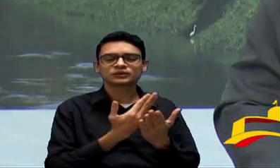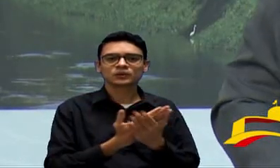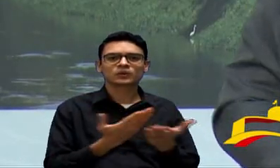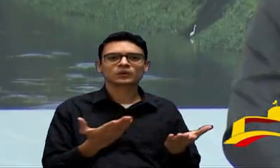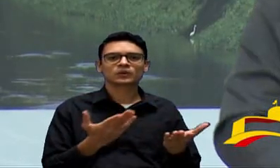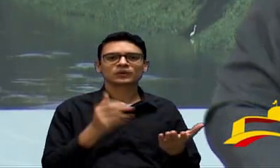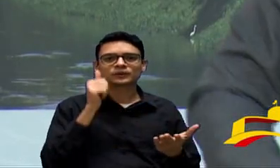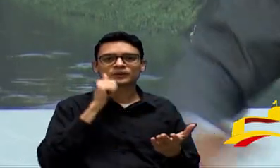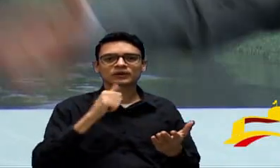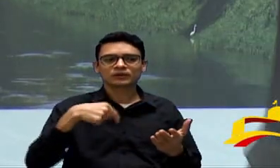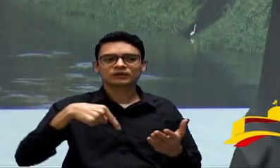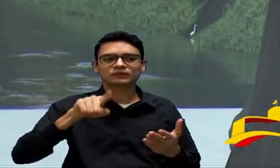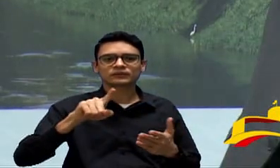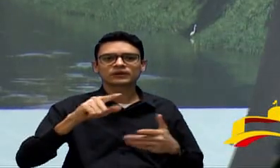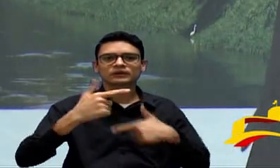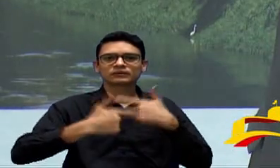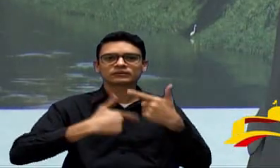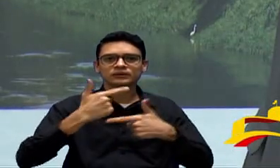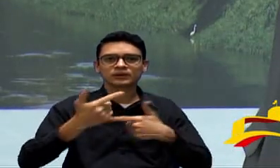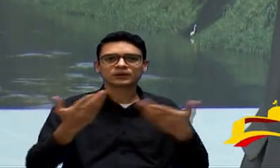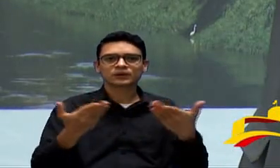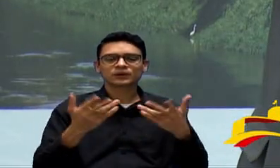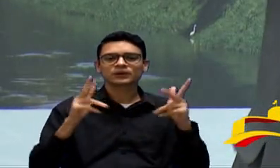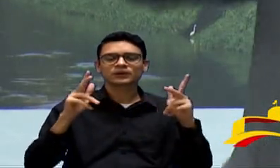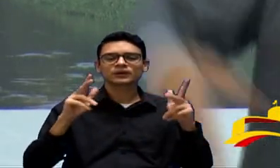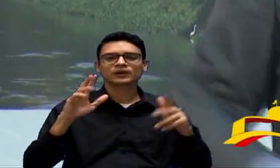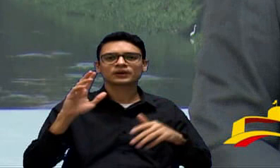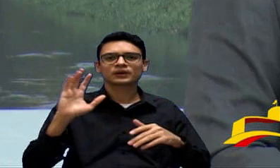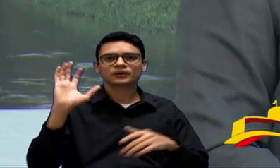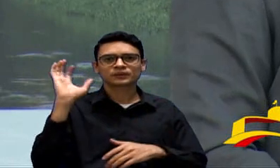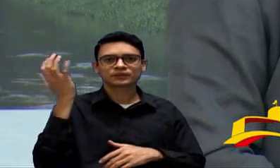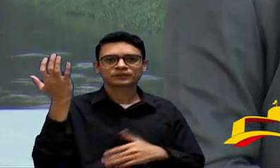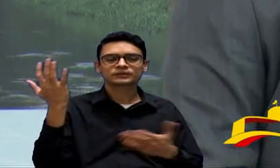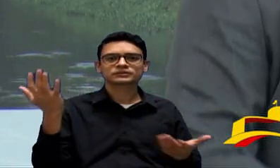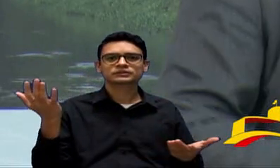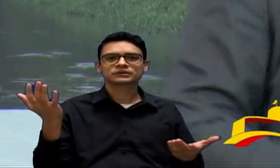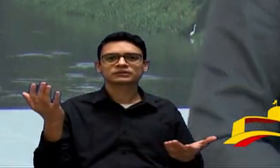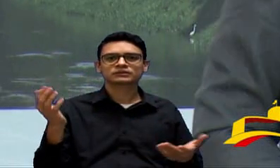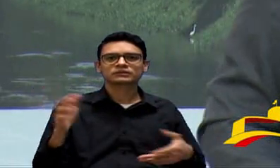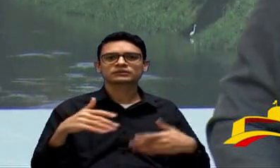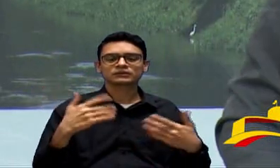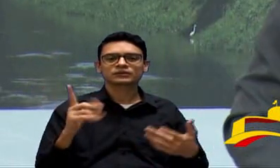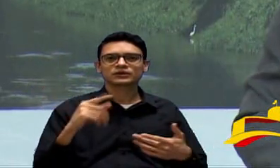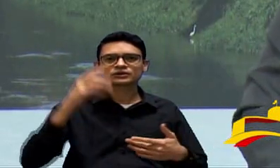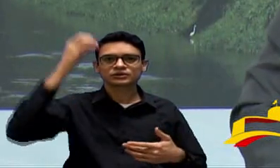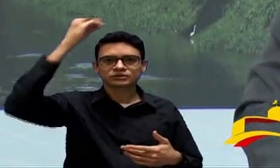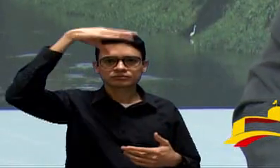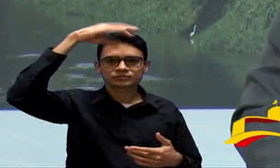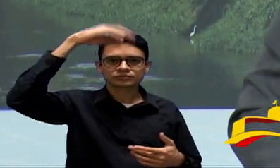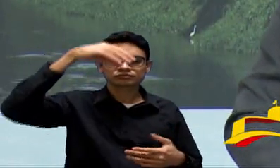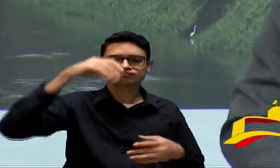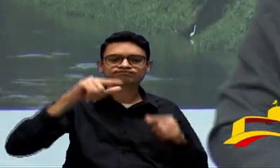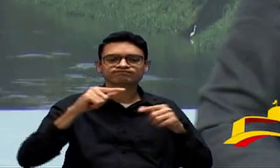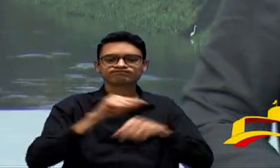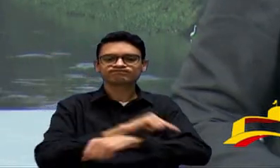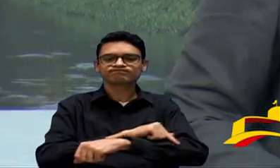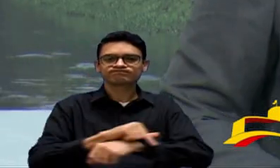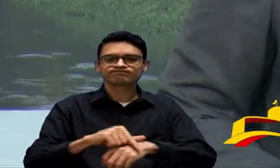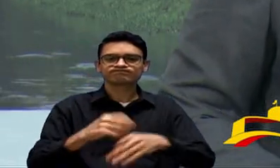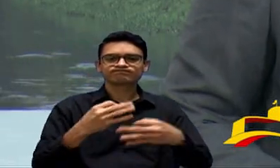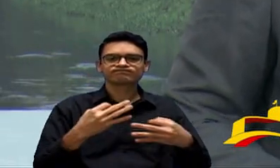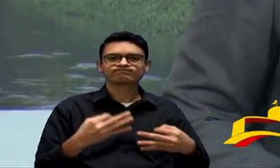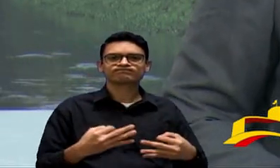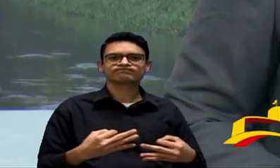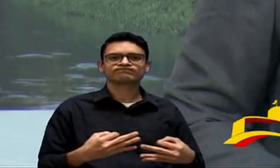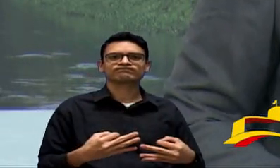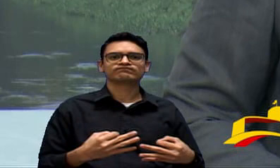trabalhar de manhã, como aconteceu aqui na Marginal. Então, a gente precisa de uma iluminação digna, urgente, João Donizete,